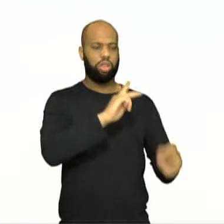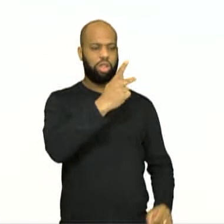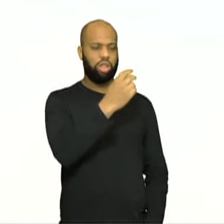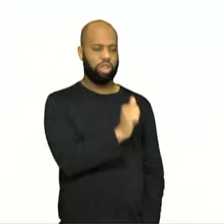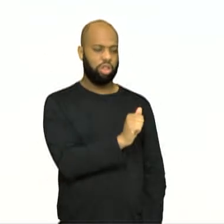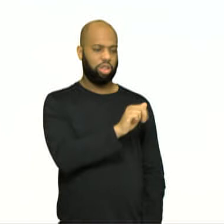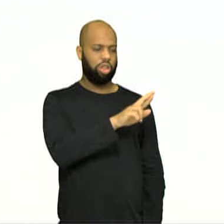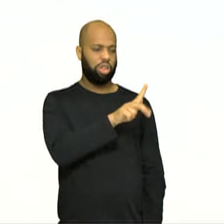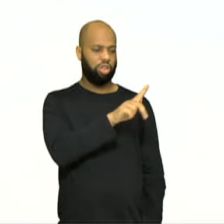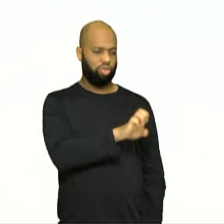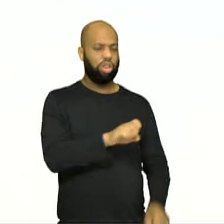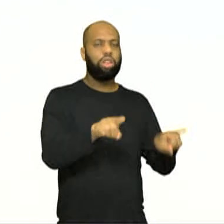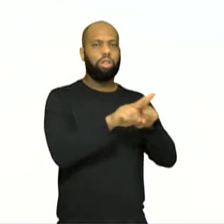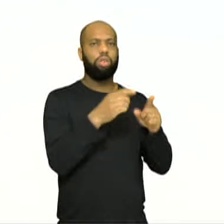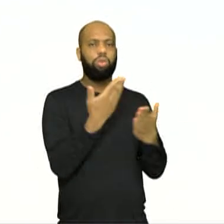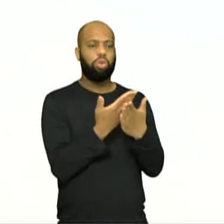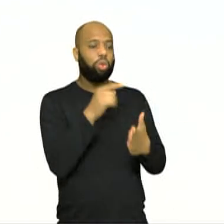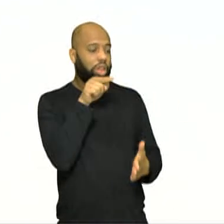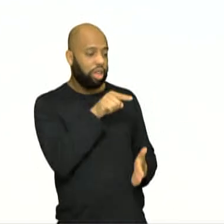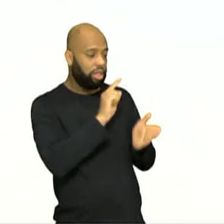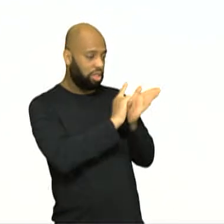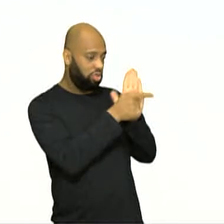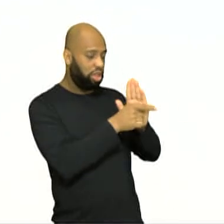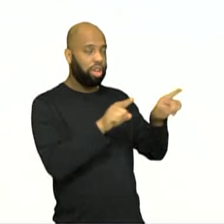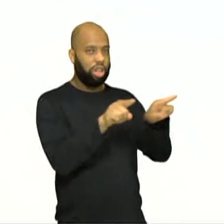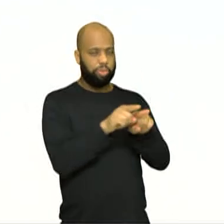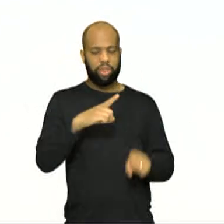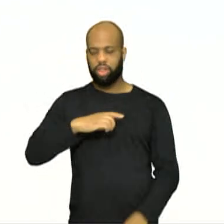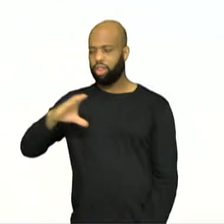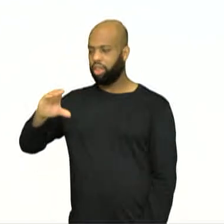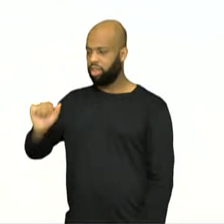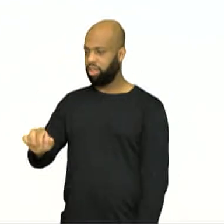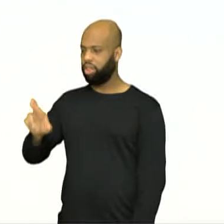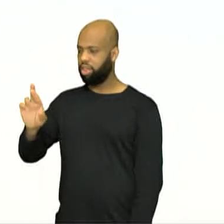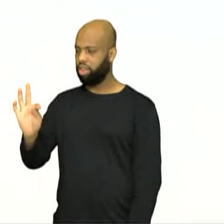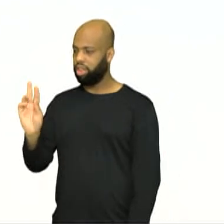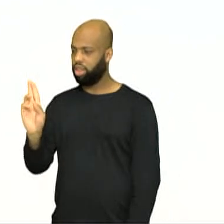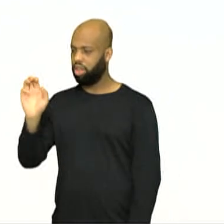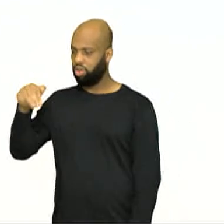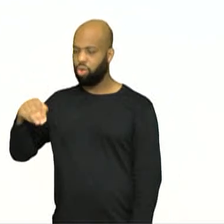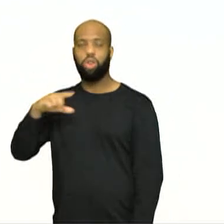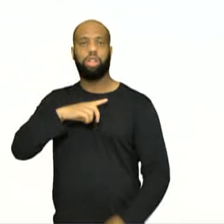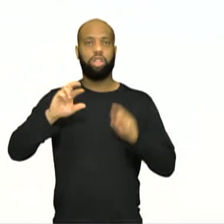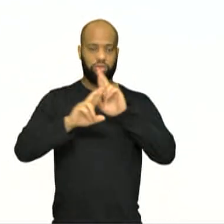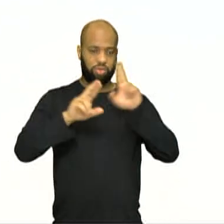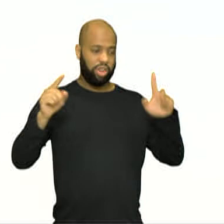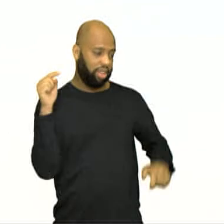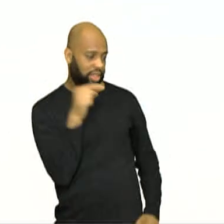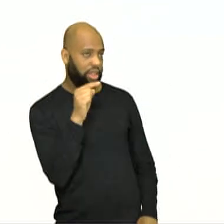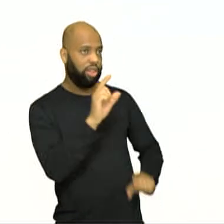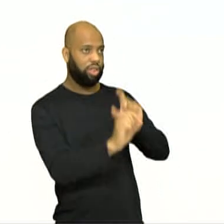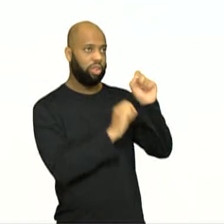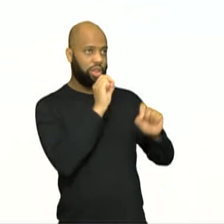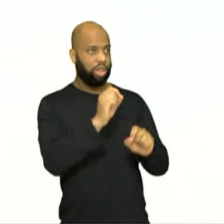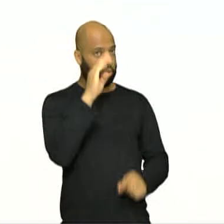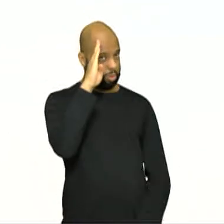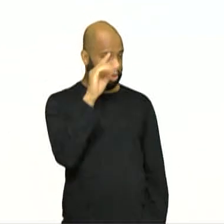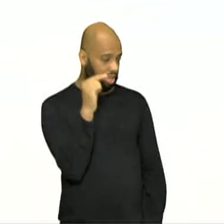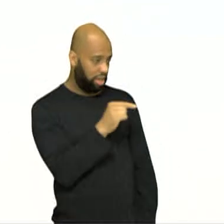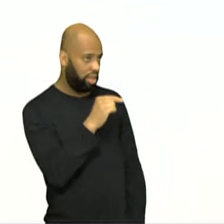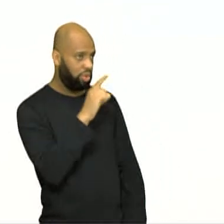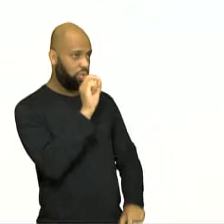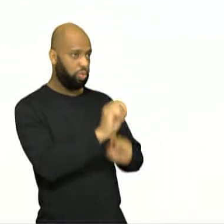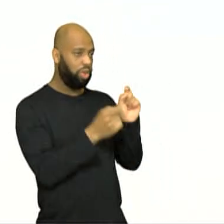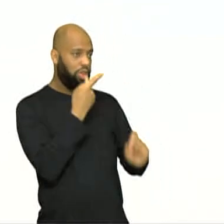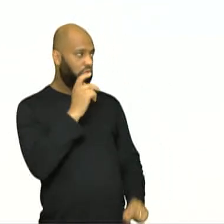vimos aqui também que a charge, né, e o cartoon, elas têm as suas diferenças, né? A charge, principalmente,